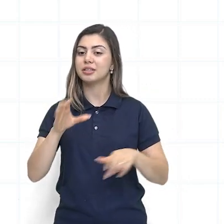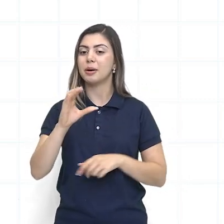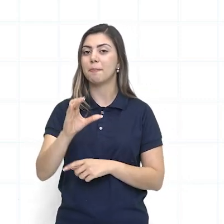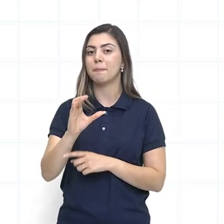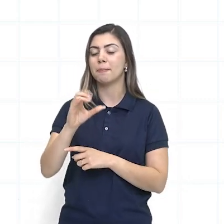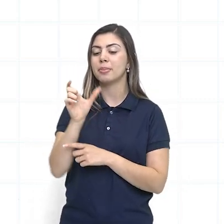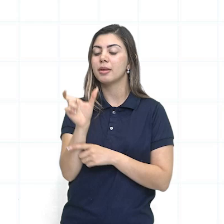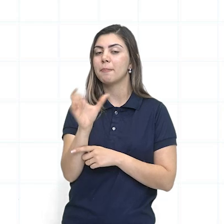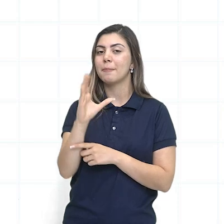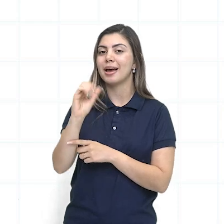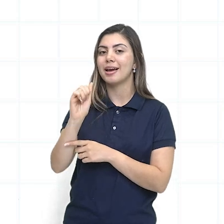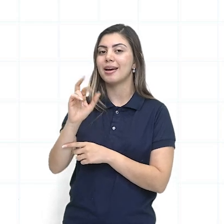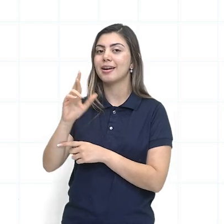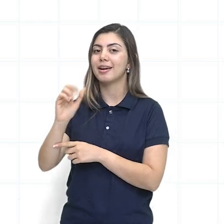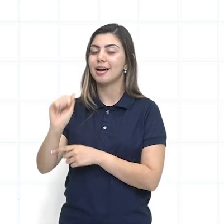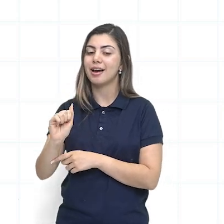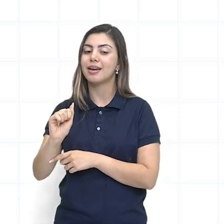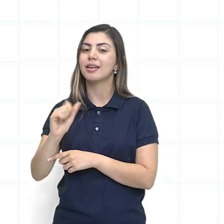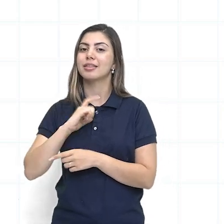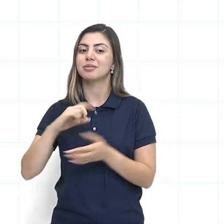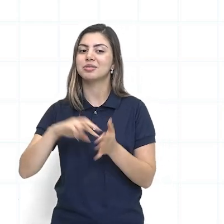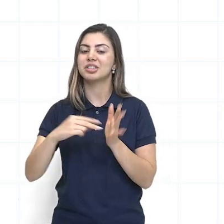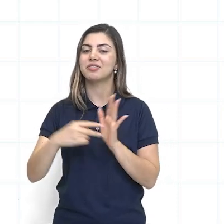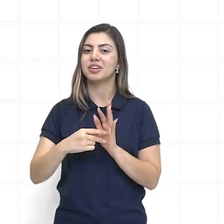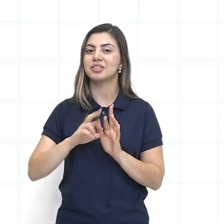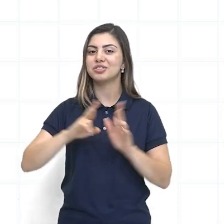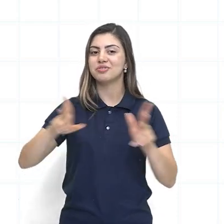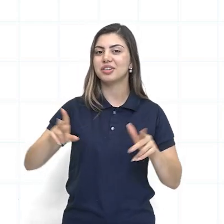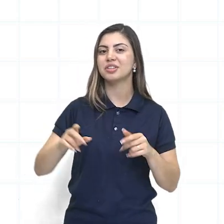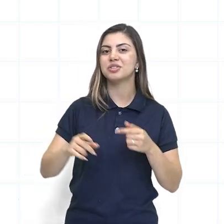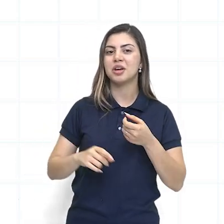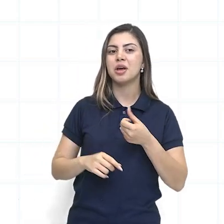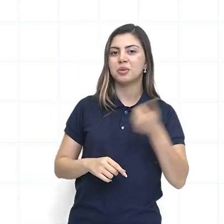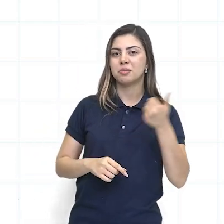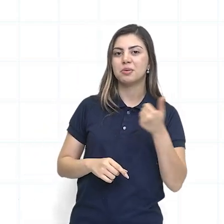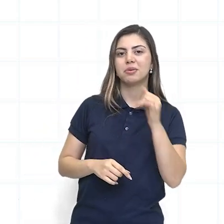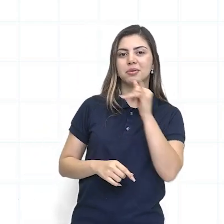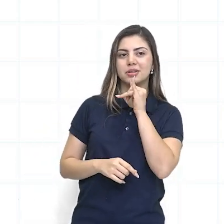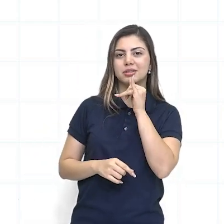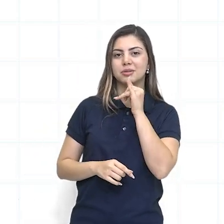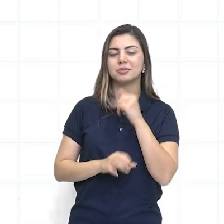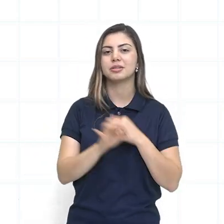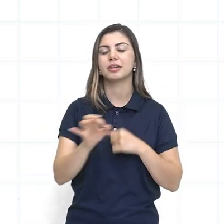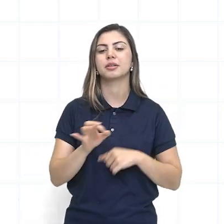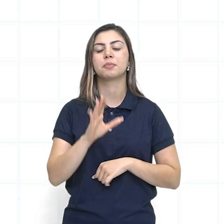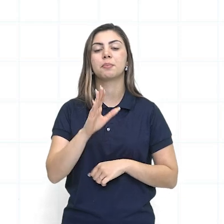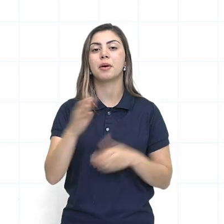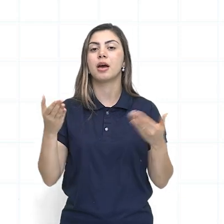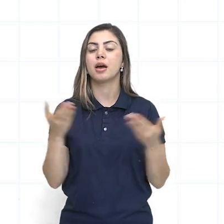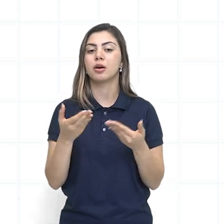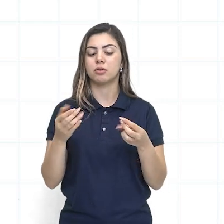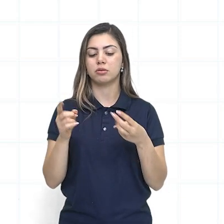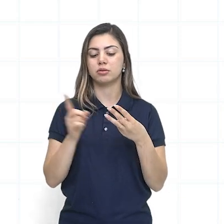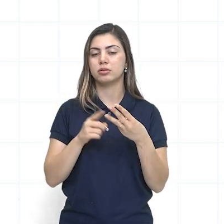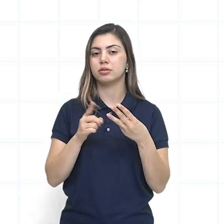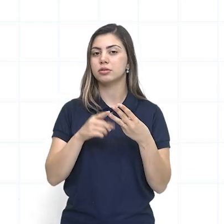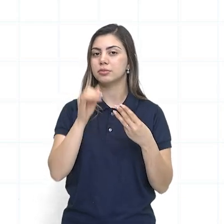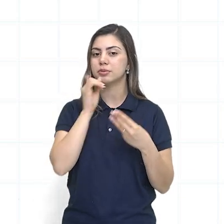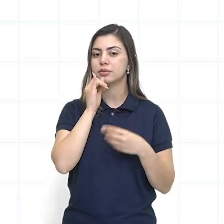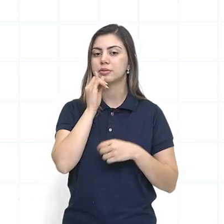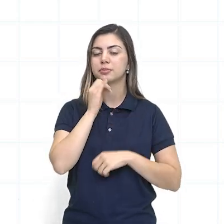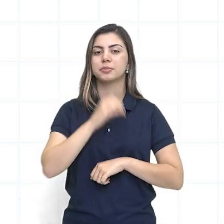cara apareceu com sentido diferente que a primeira. Aí vamos ver o sentido da